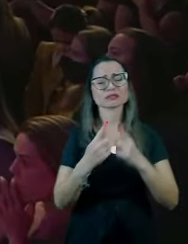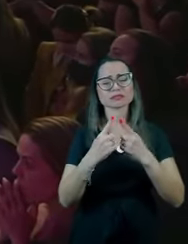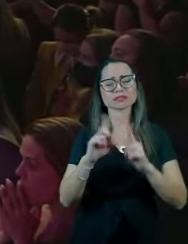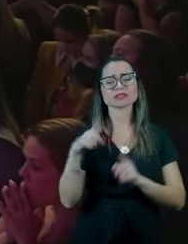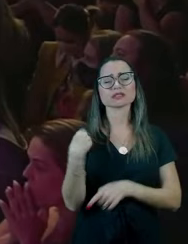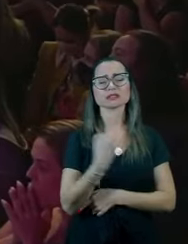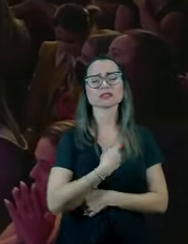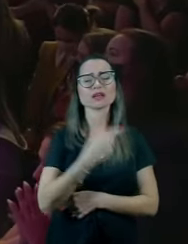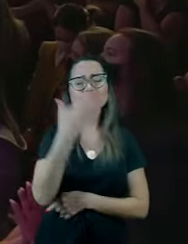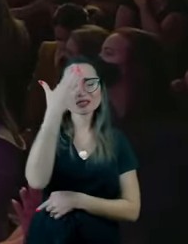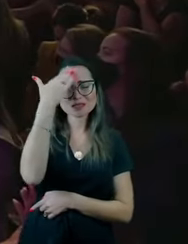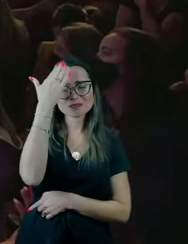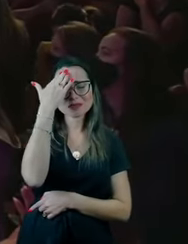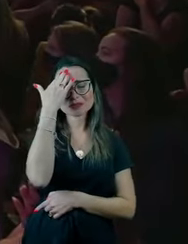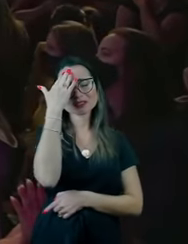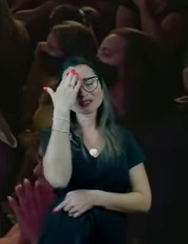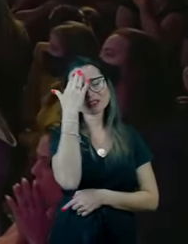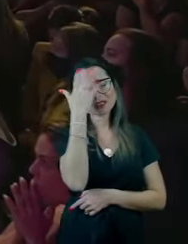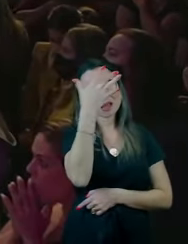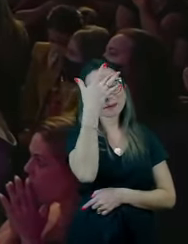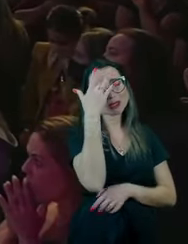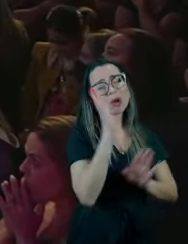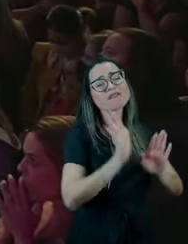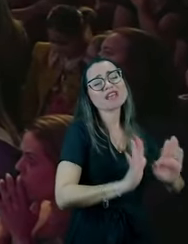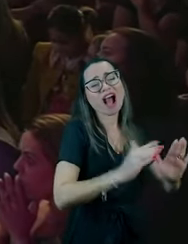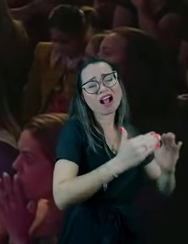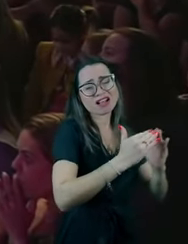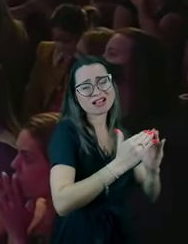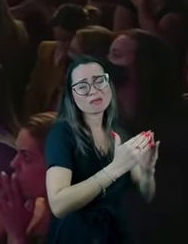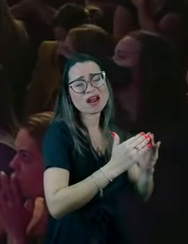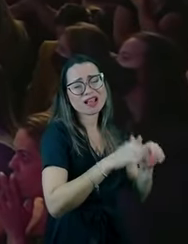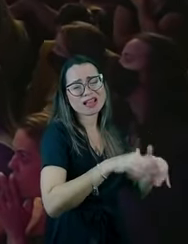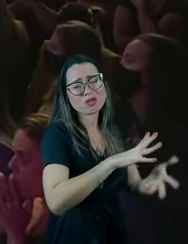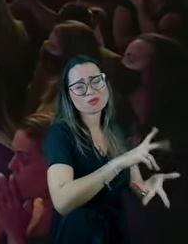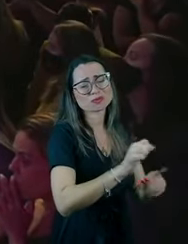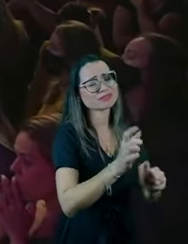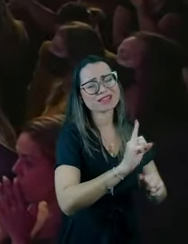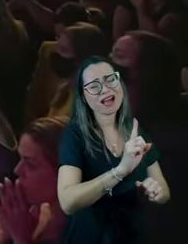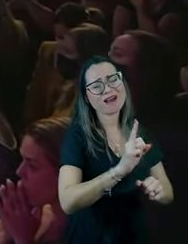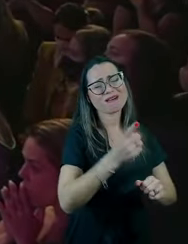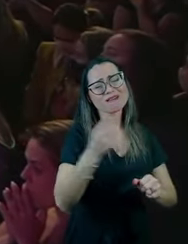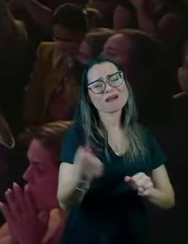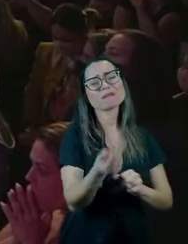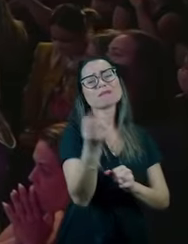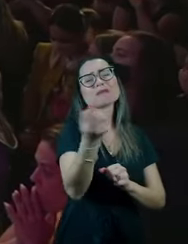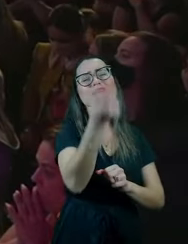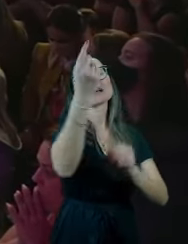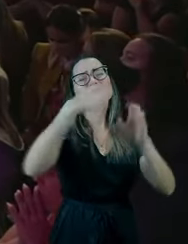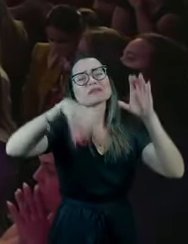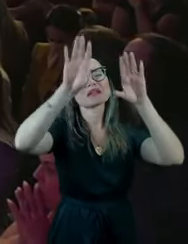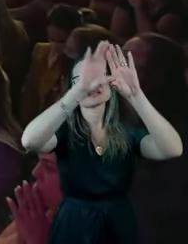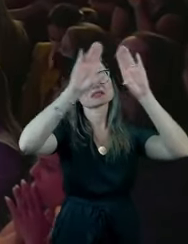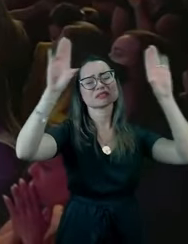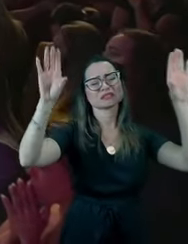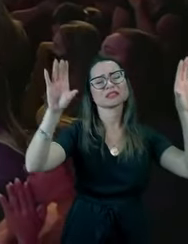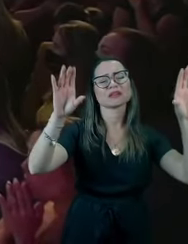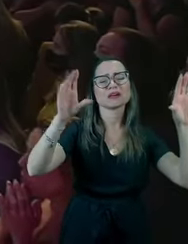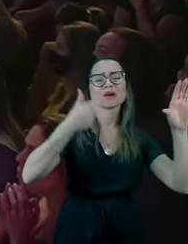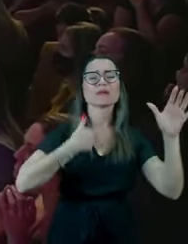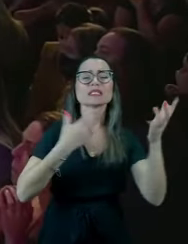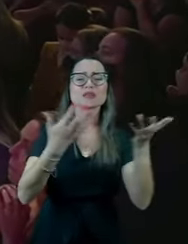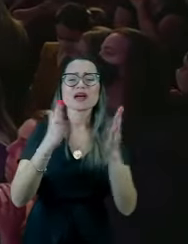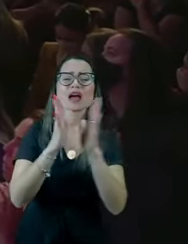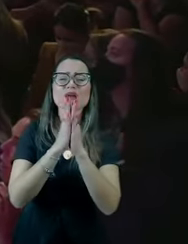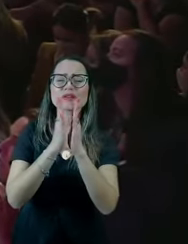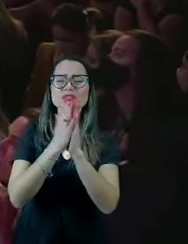pessoas para a terra, mas para a eternidade. Nós não estamos aqui para essa terra, nós estamos para a eternidade. Mas eu gostaria muito que nas tuas orações,